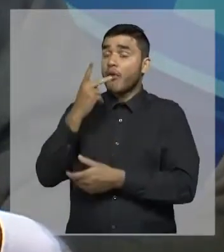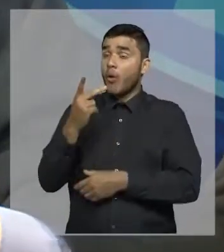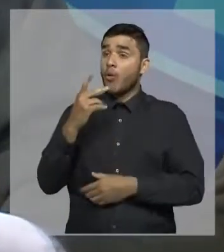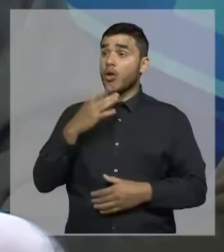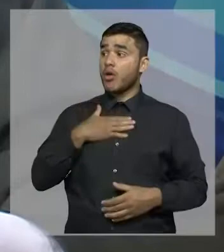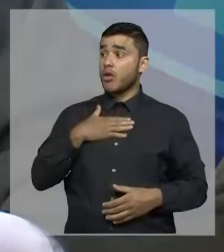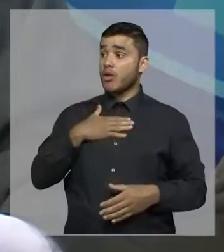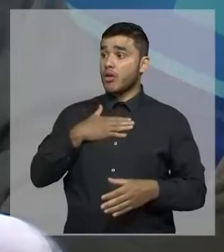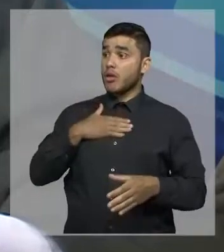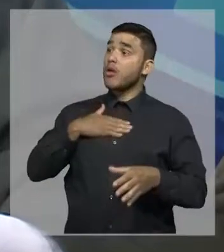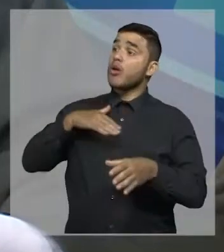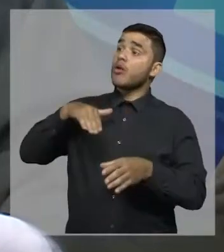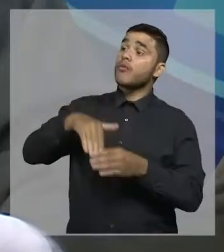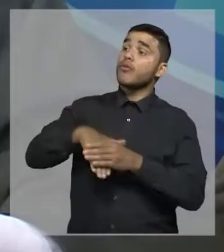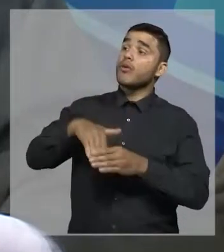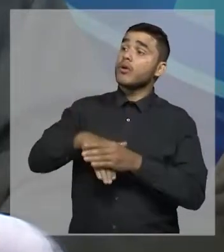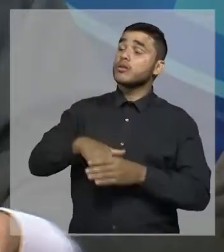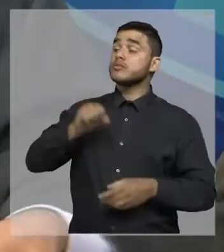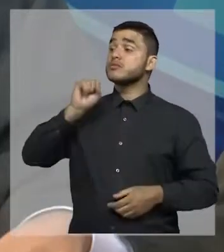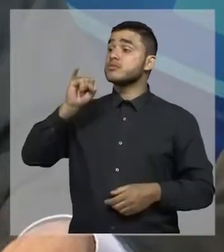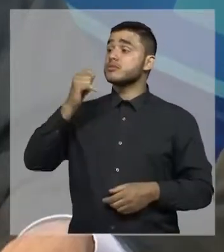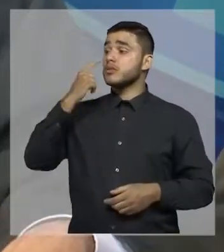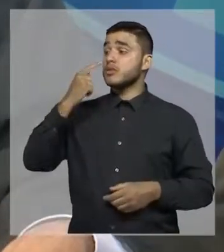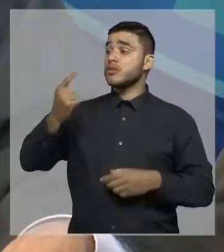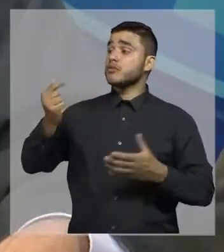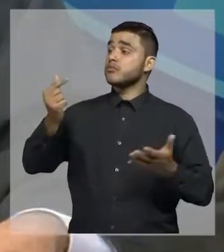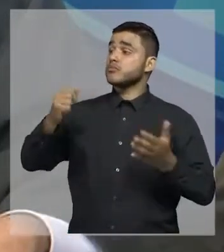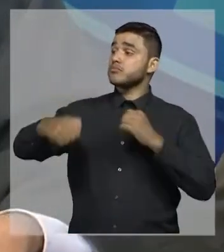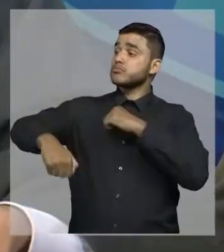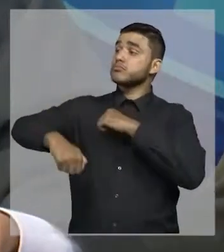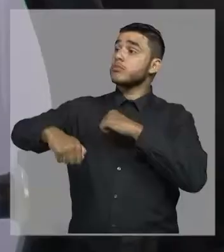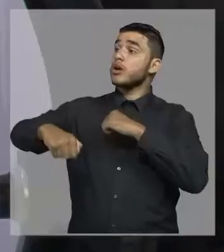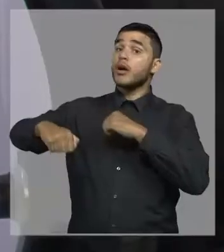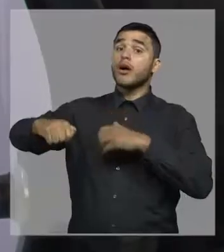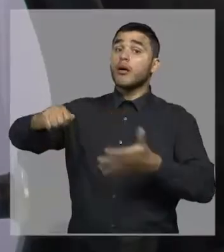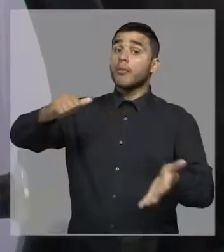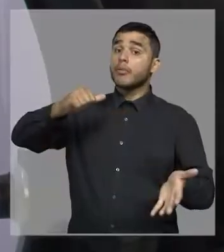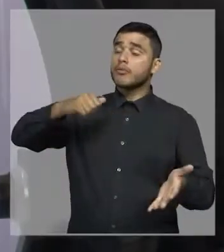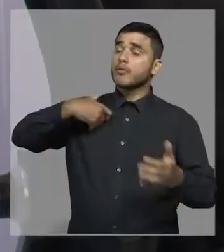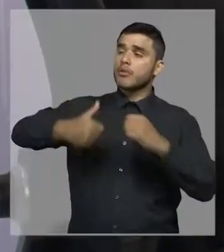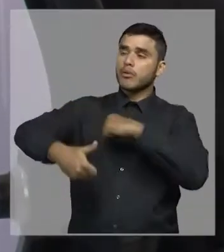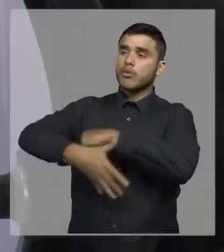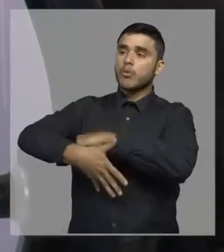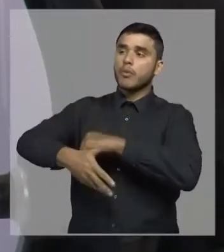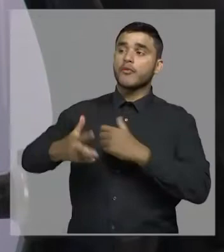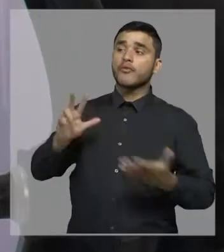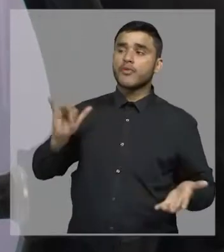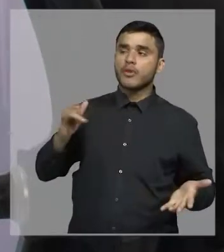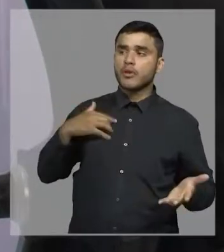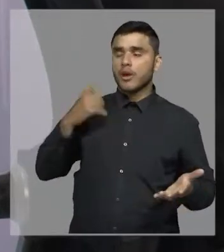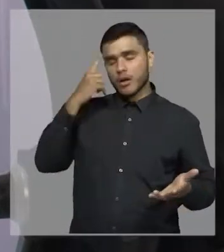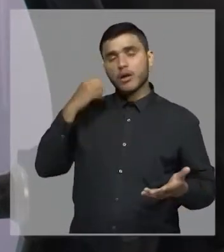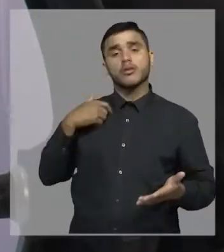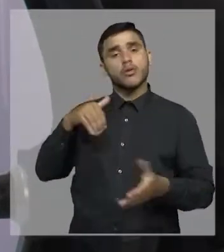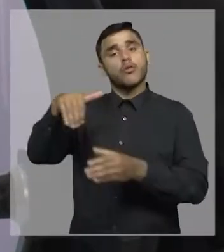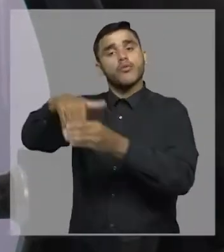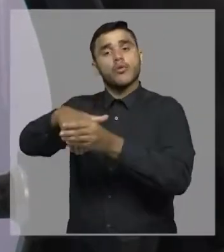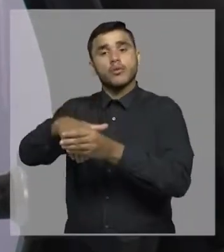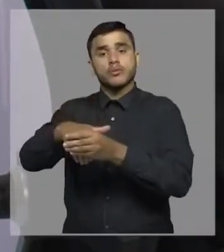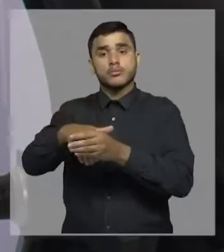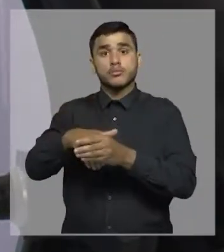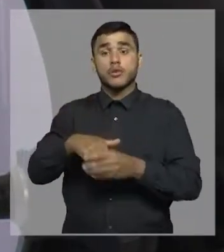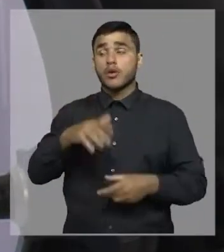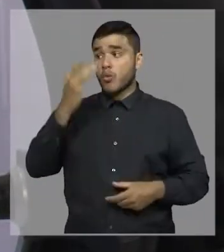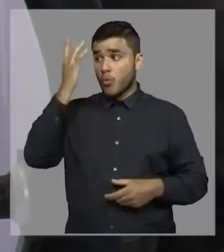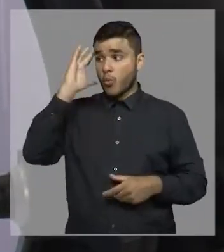se ganhar alguma coisa com isso. Mas isso já diz. Isso aumentaria a influência Isso do poder já existe, econômico. Rui. Mas eu acho que seria maior a influência. Eu não